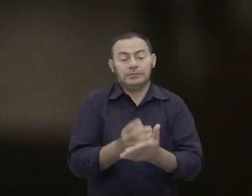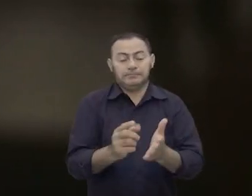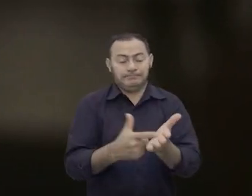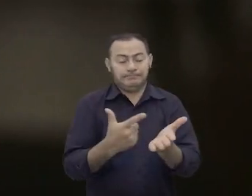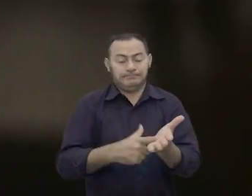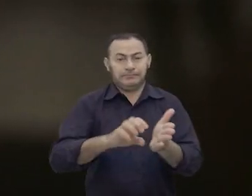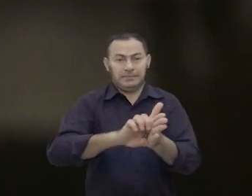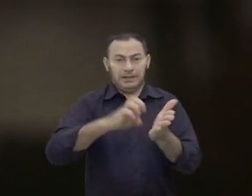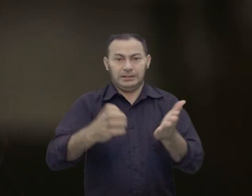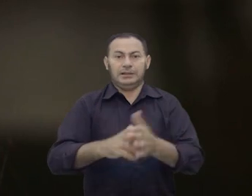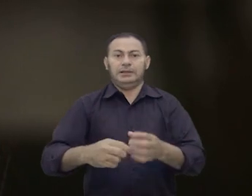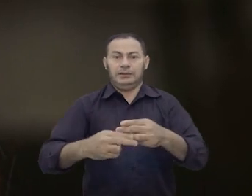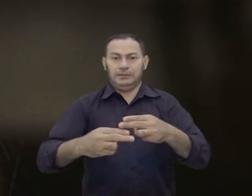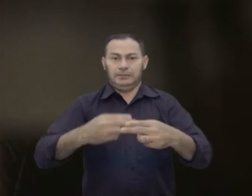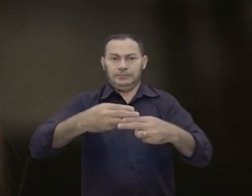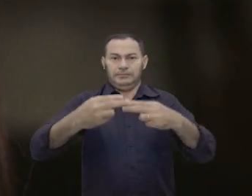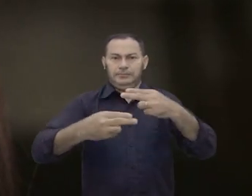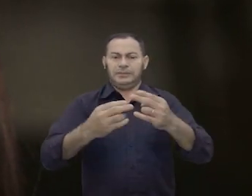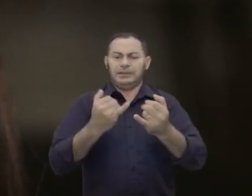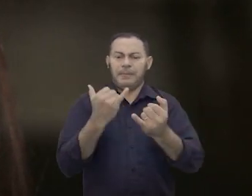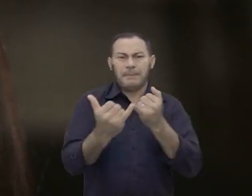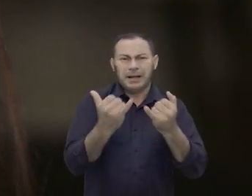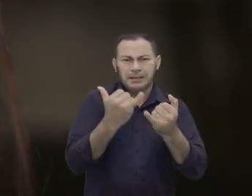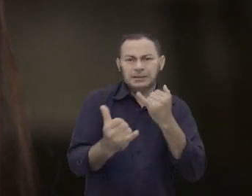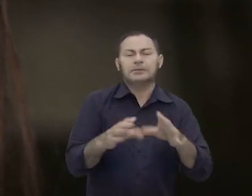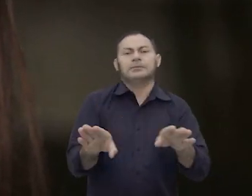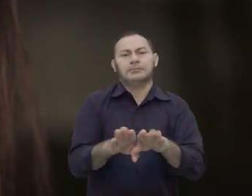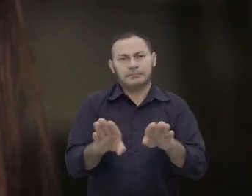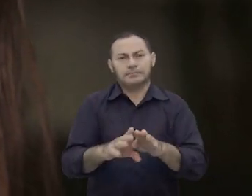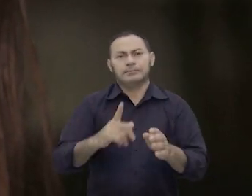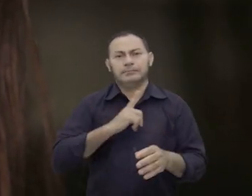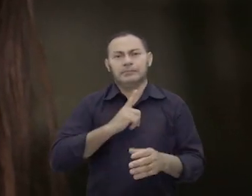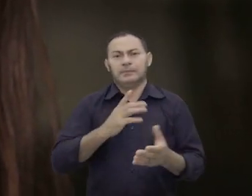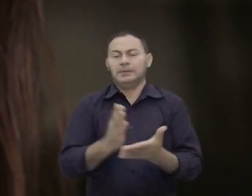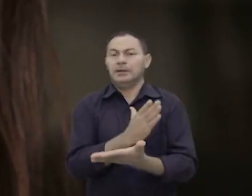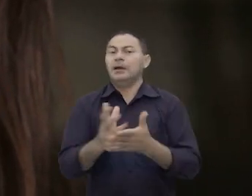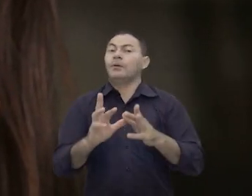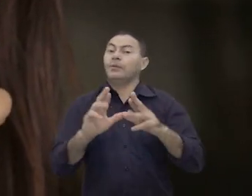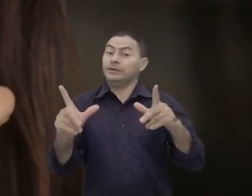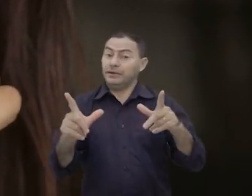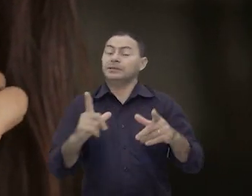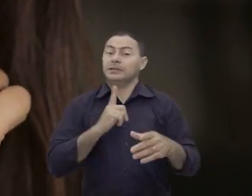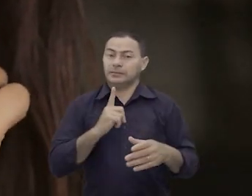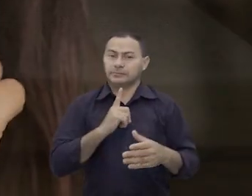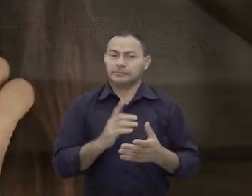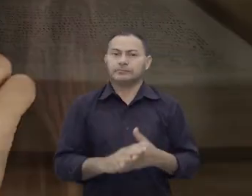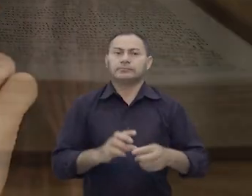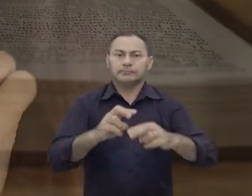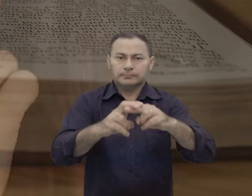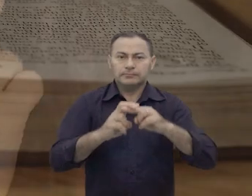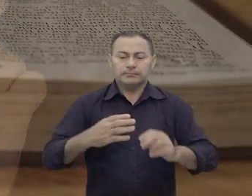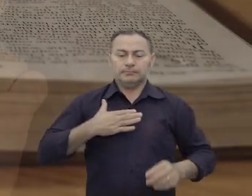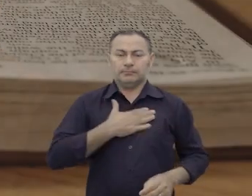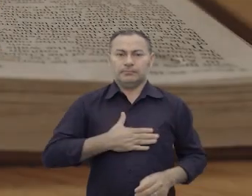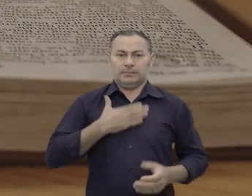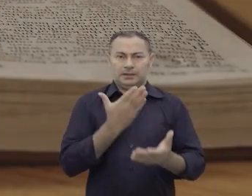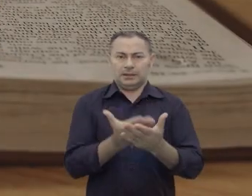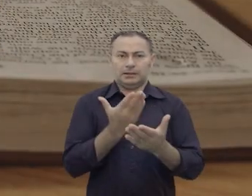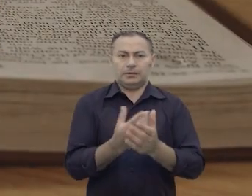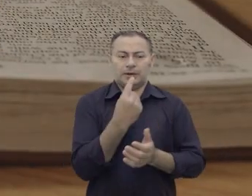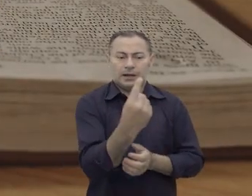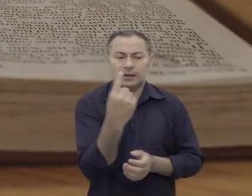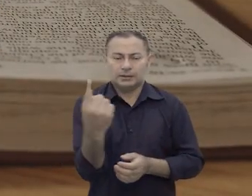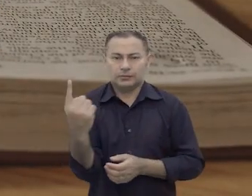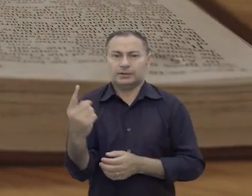povo. Apesar dos livros de Esdras e Neemias serem muito semelhantes, eles também possuem algumas diferenças. Por isso